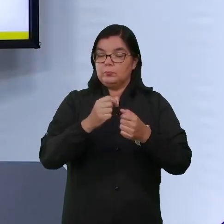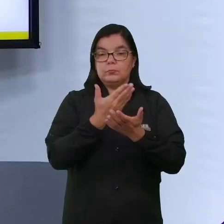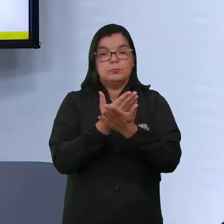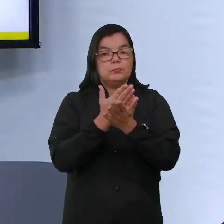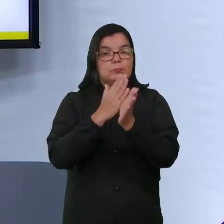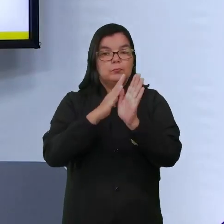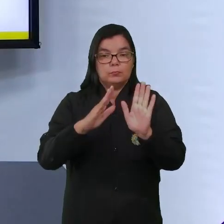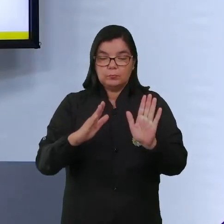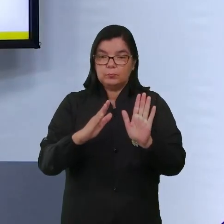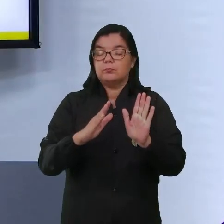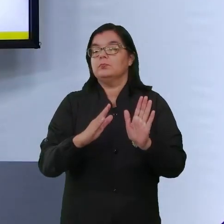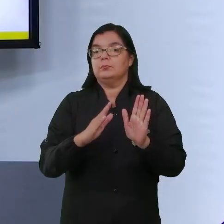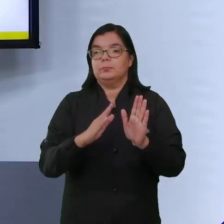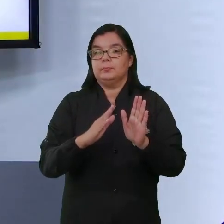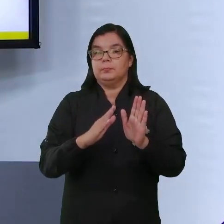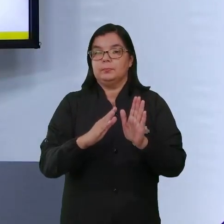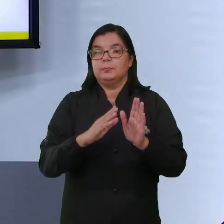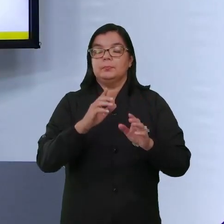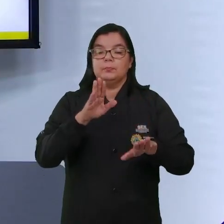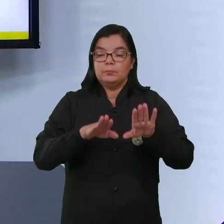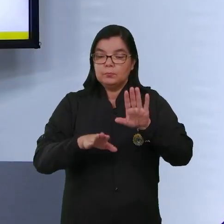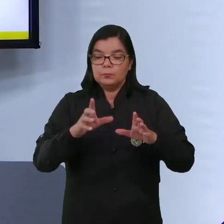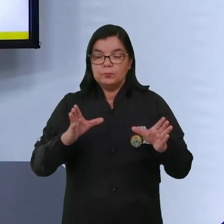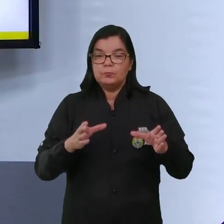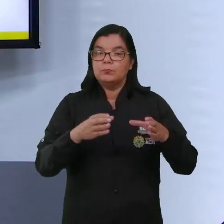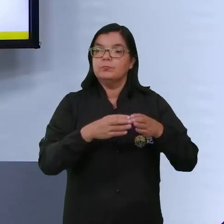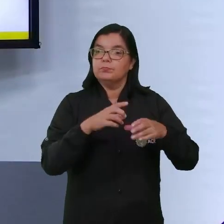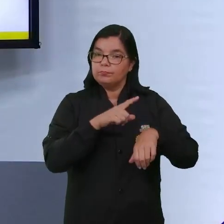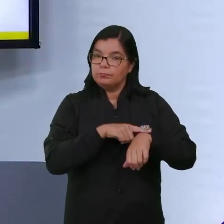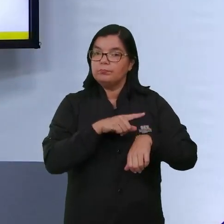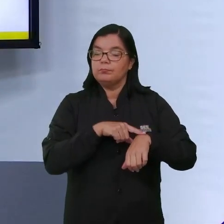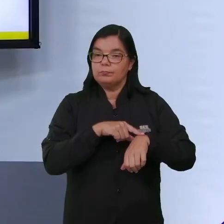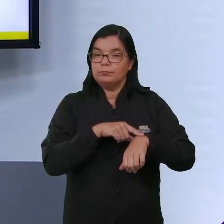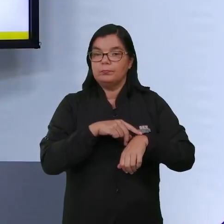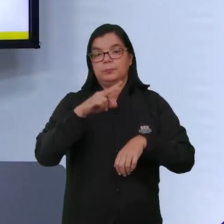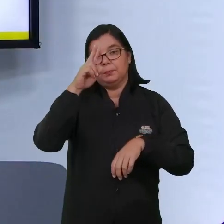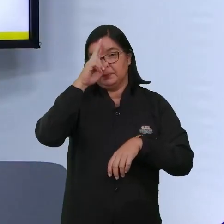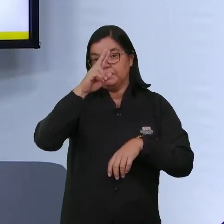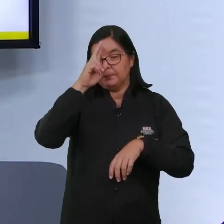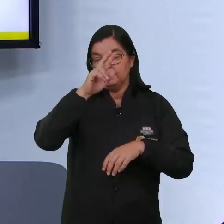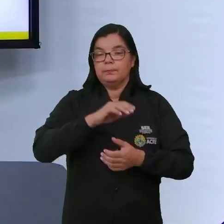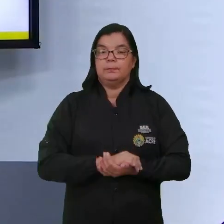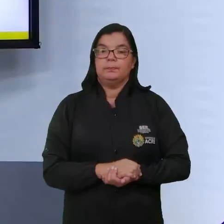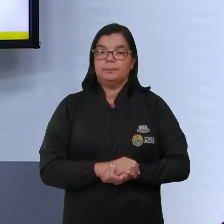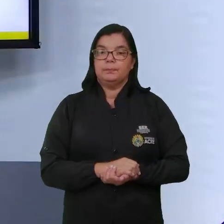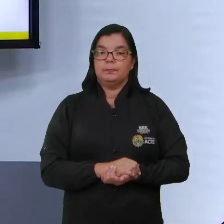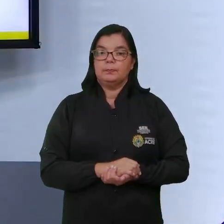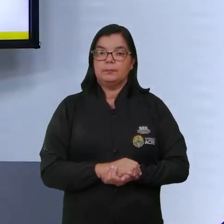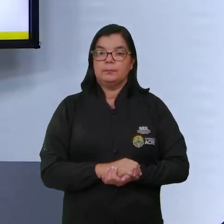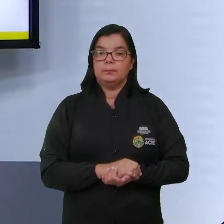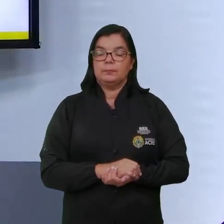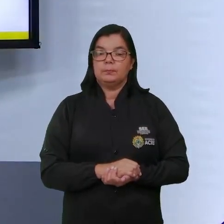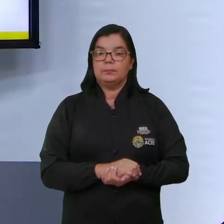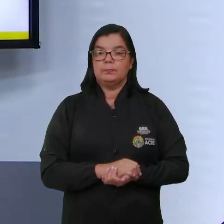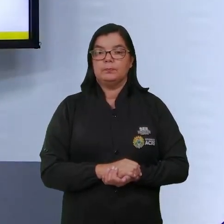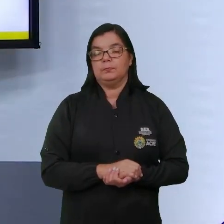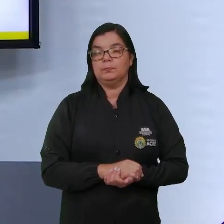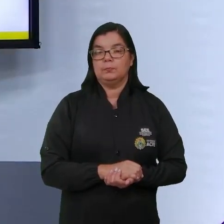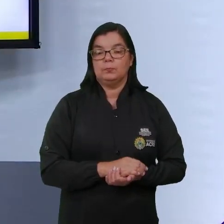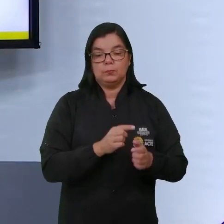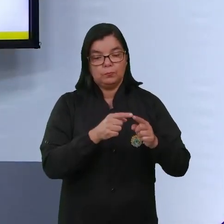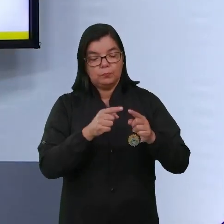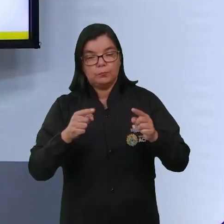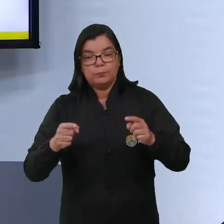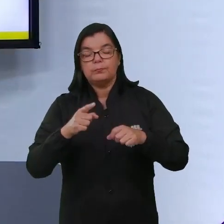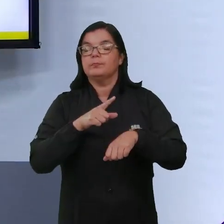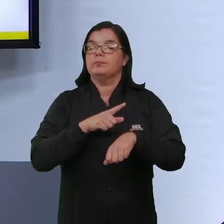é conveniente para um determinado momento histórico, para um determinado período